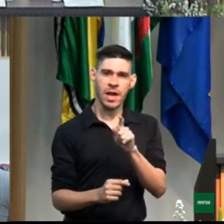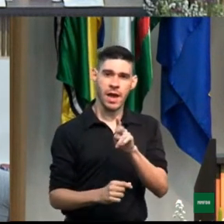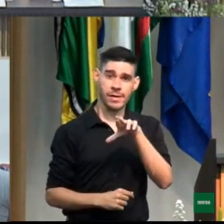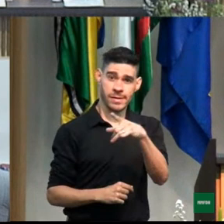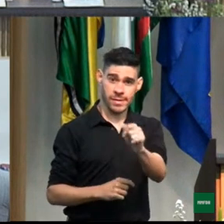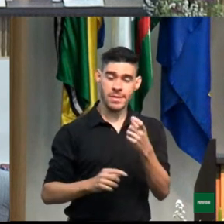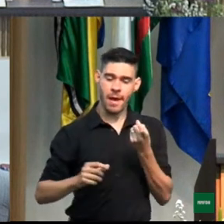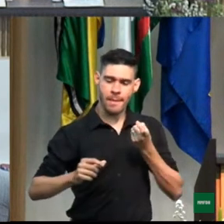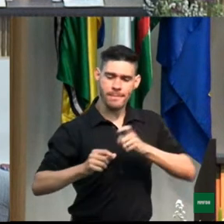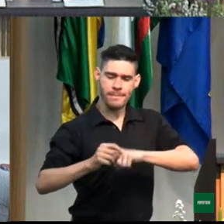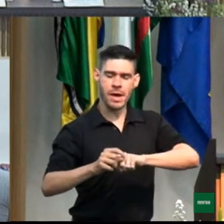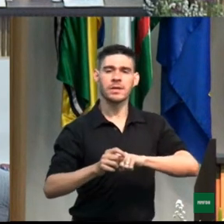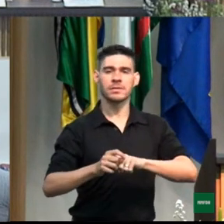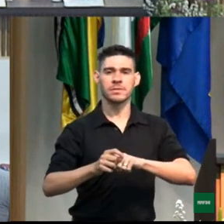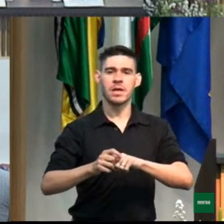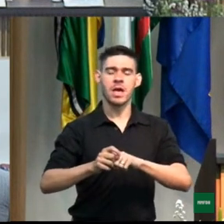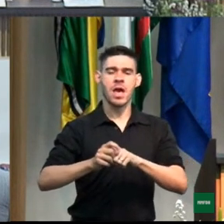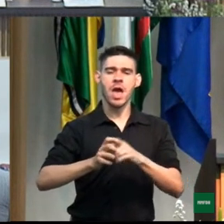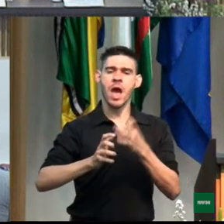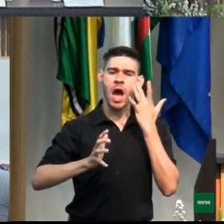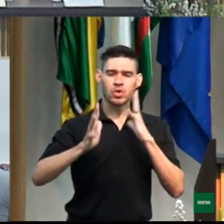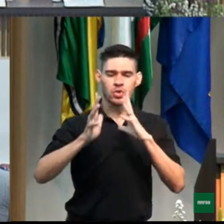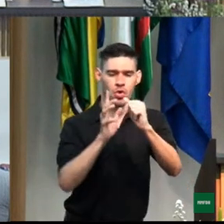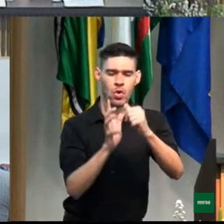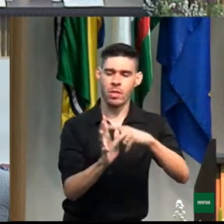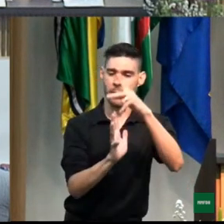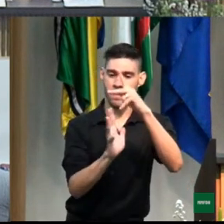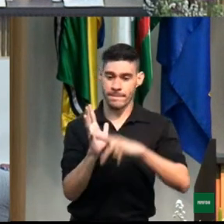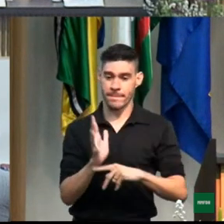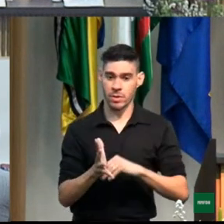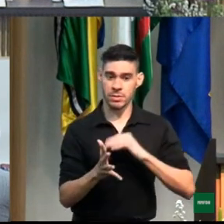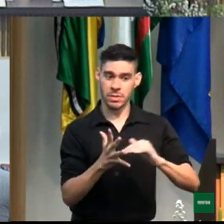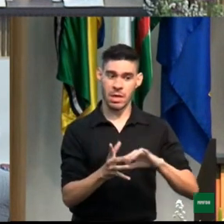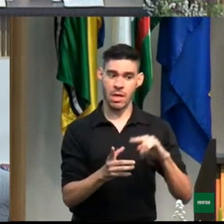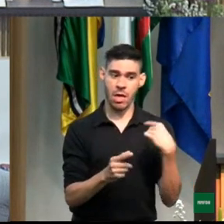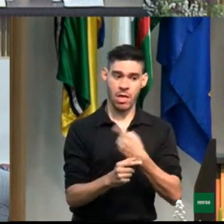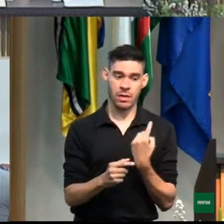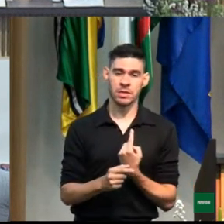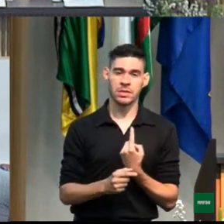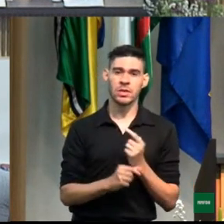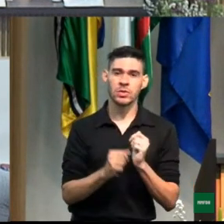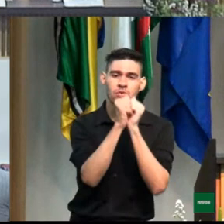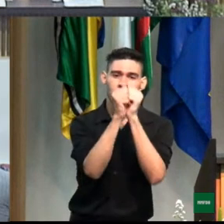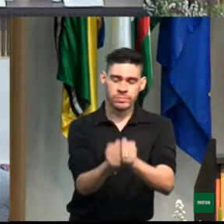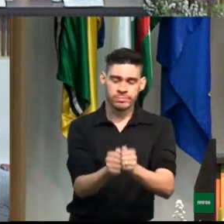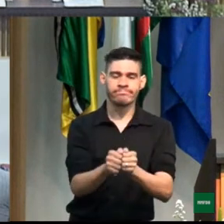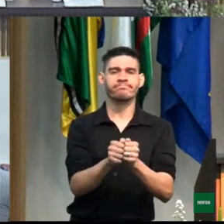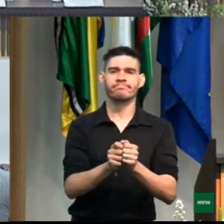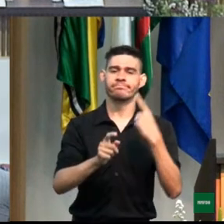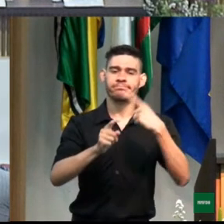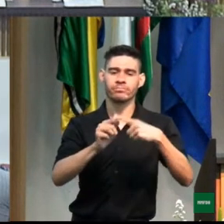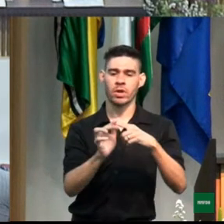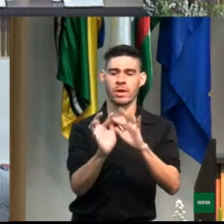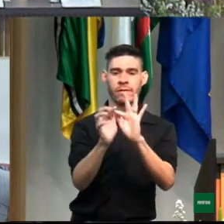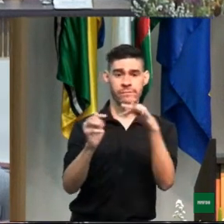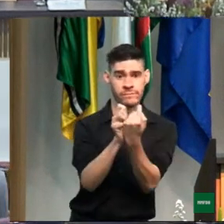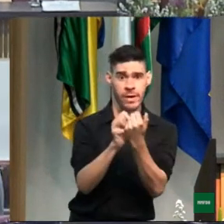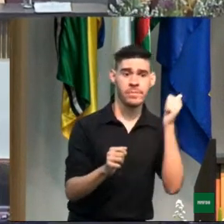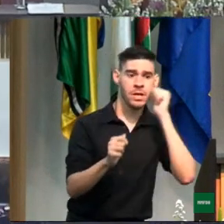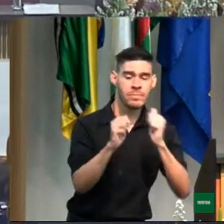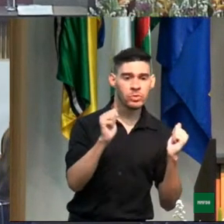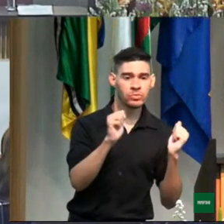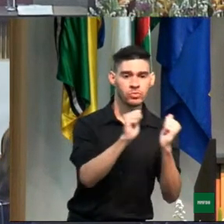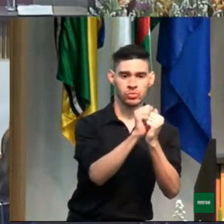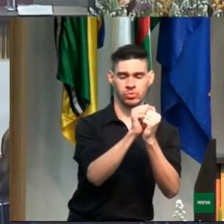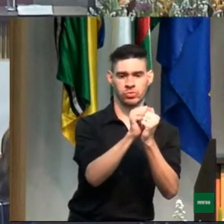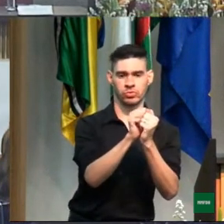os projetos da nossa secretaria, nós estamos sempre caminhando em conjunto, né? Afinal, família e mulher não pode andar em